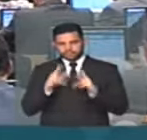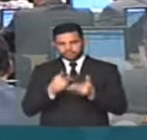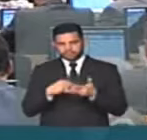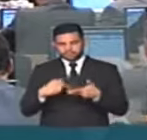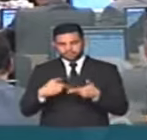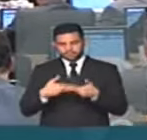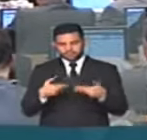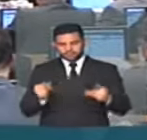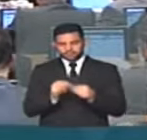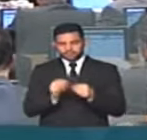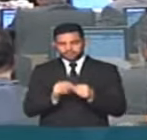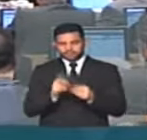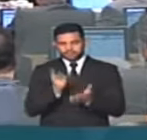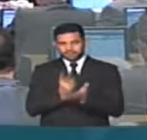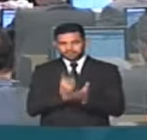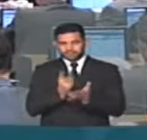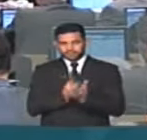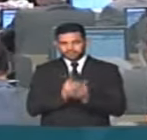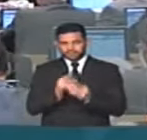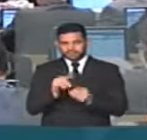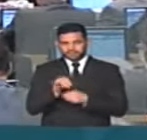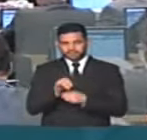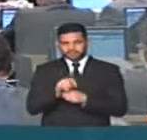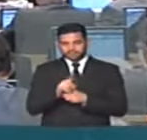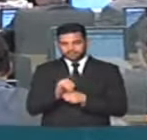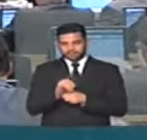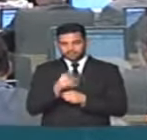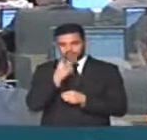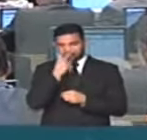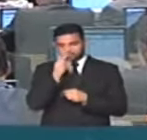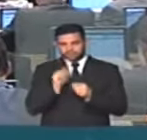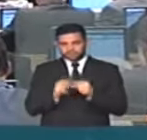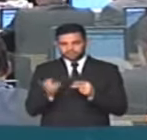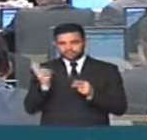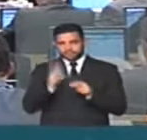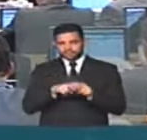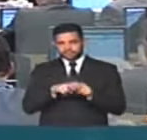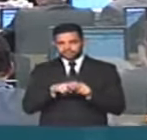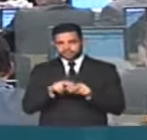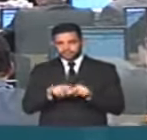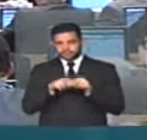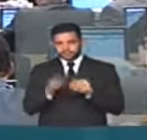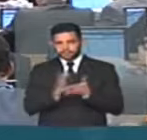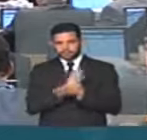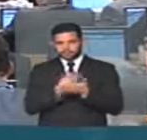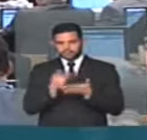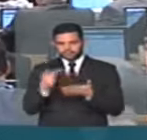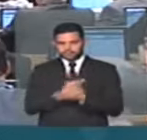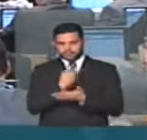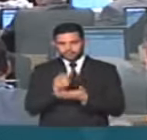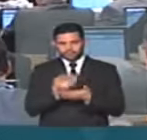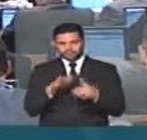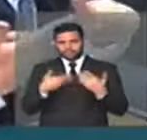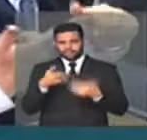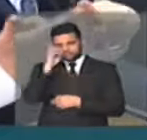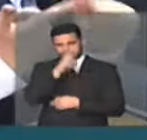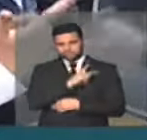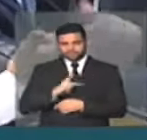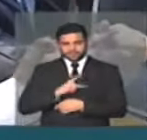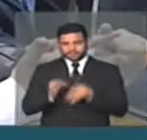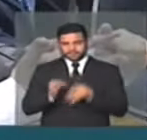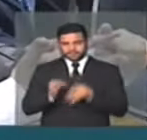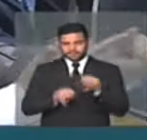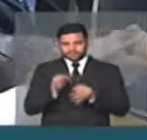todos os casos. Ela está permitindo a emancipação para efeitos penais concluir, apenas deputado. Em alguns casos. Então, senhor presidente,